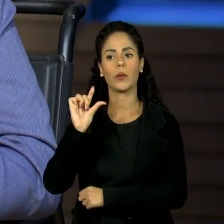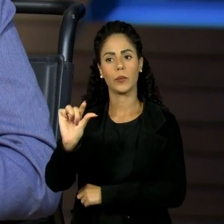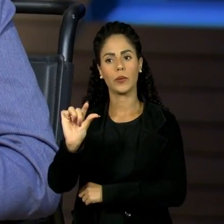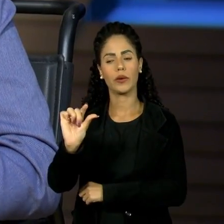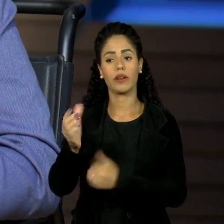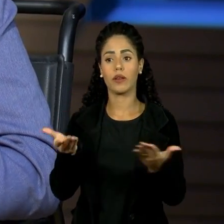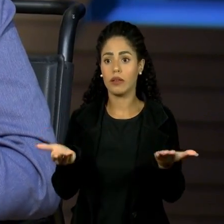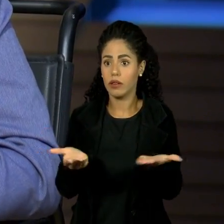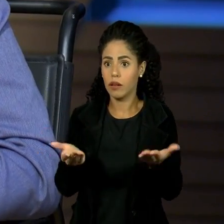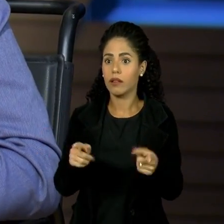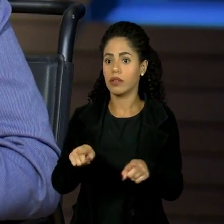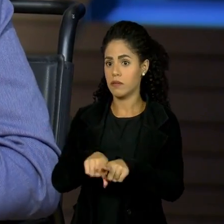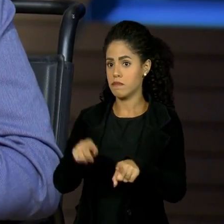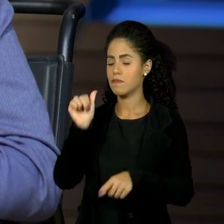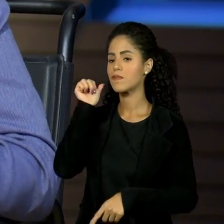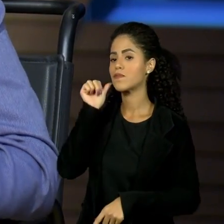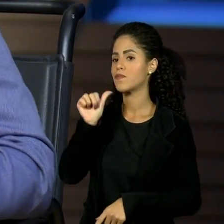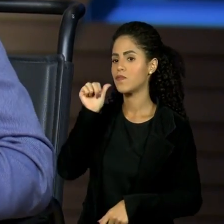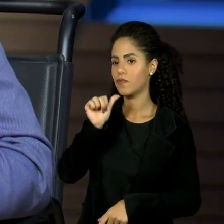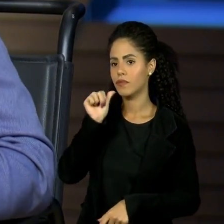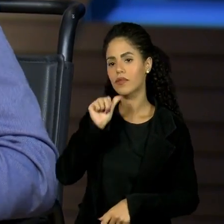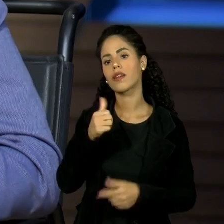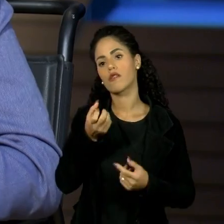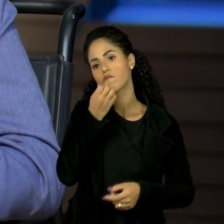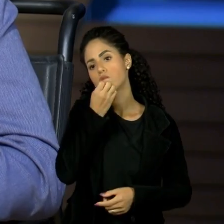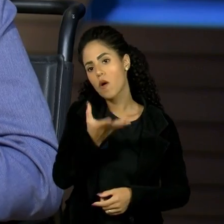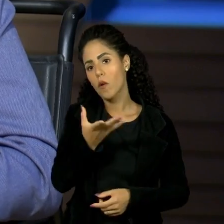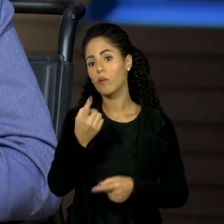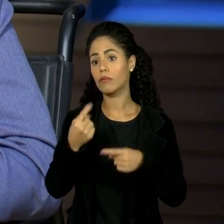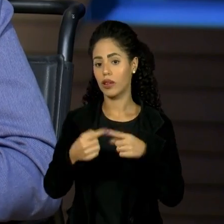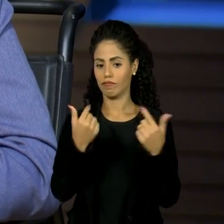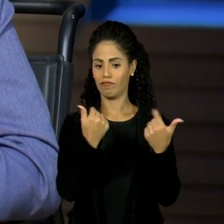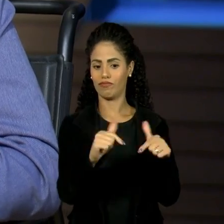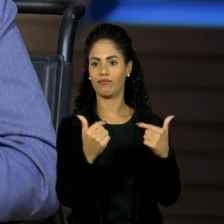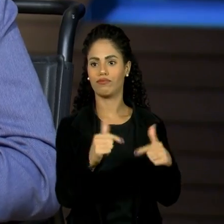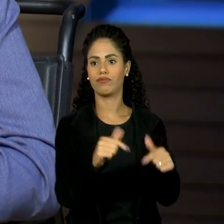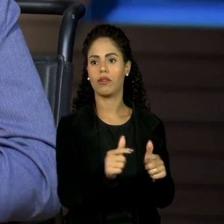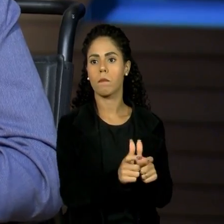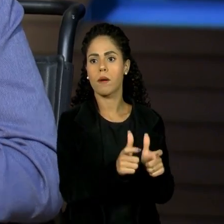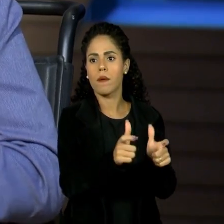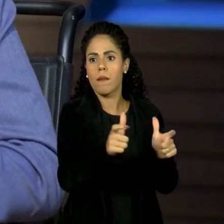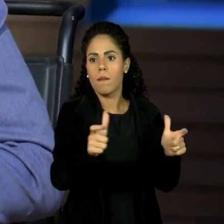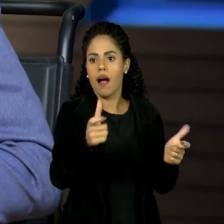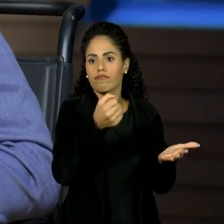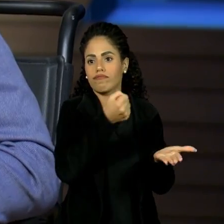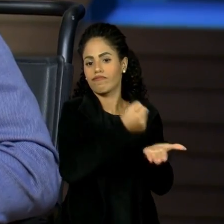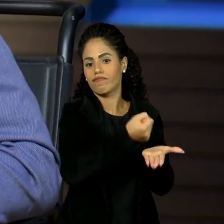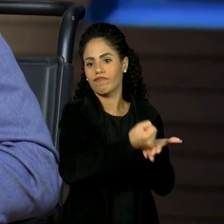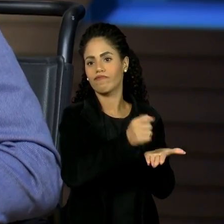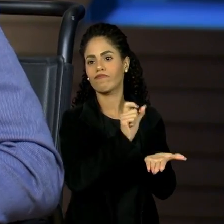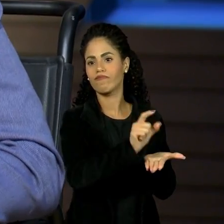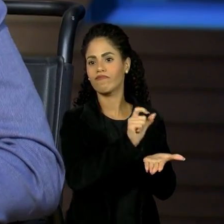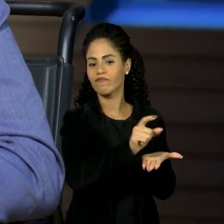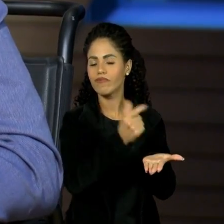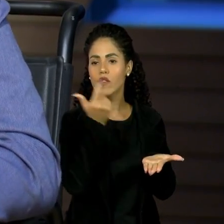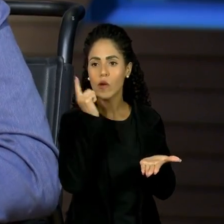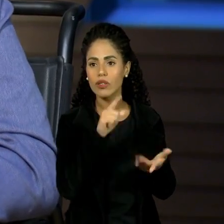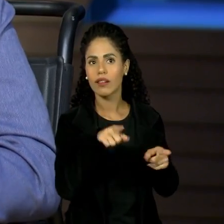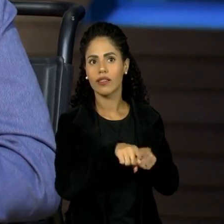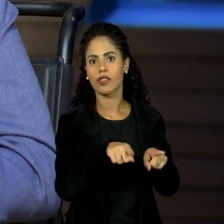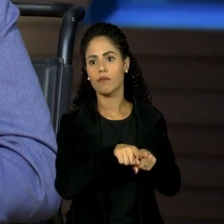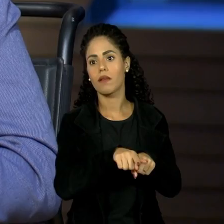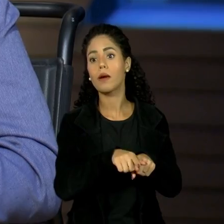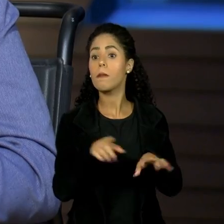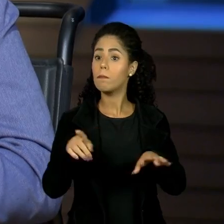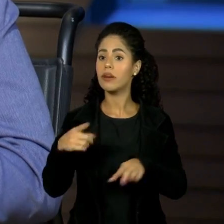da inserção da mulher, ainda bem, no mercado de trabalho formal, que ela sempre teve no mercado de trabalho